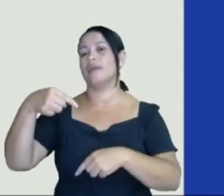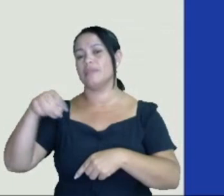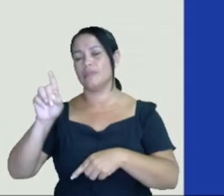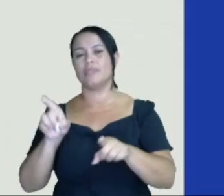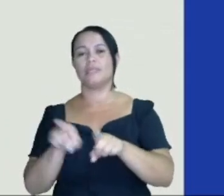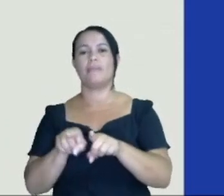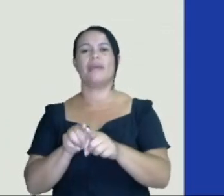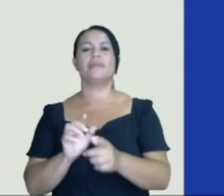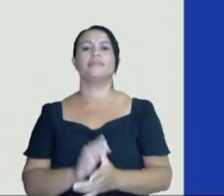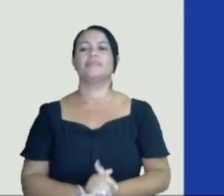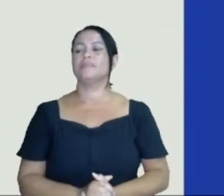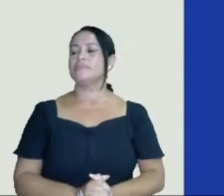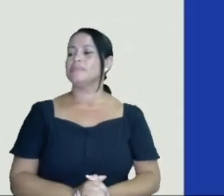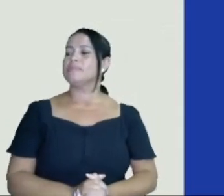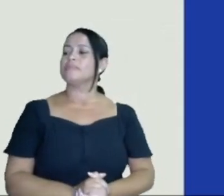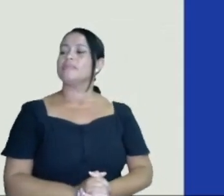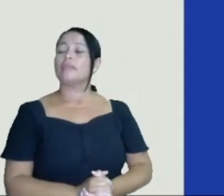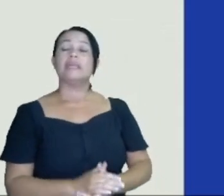ela também.